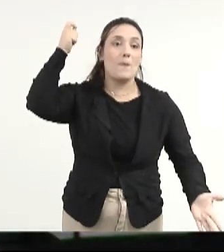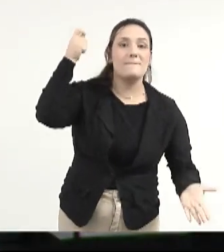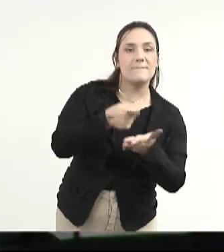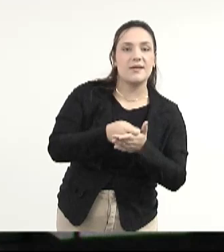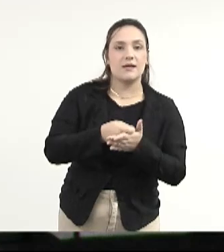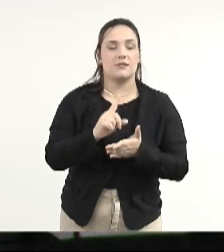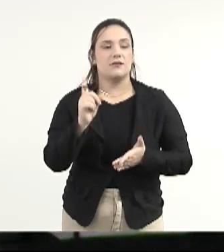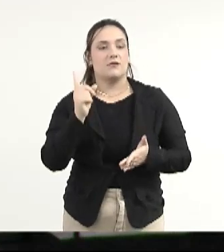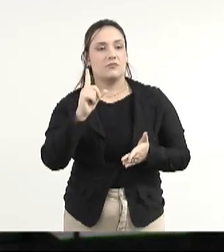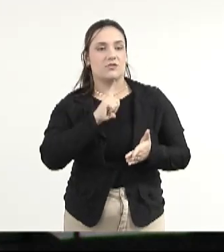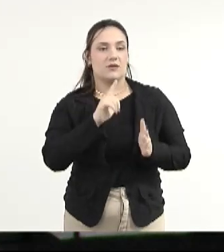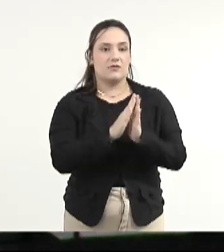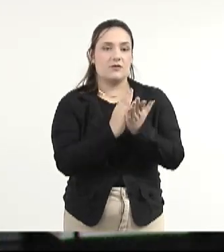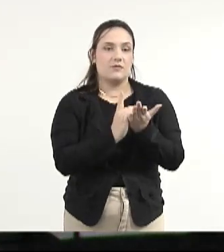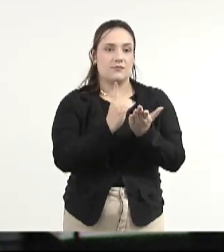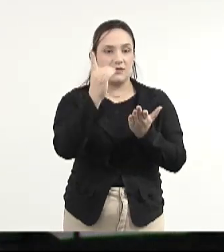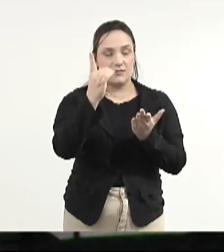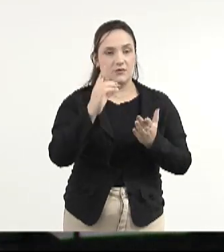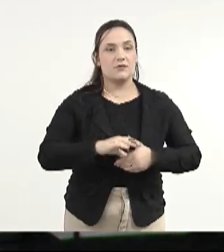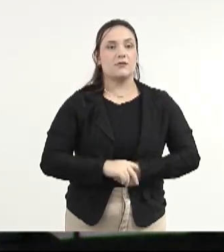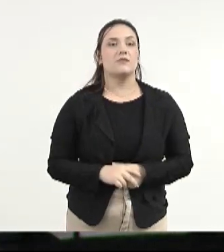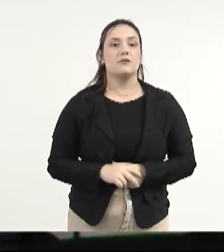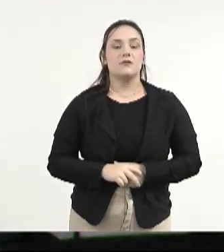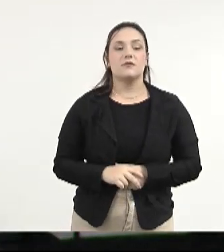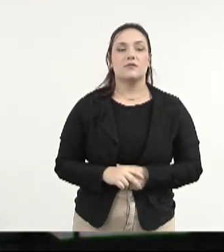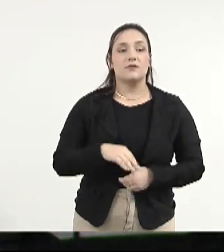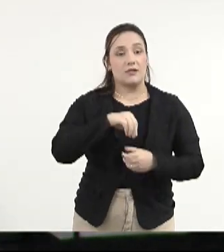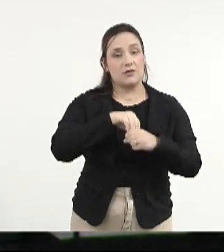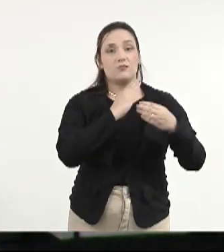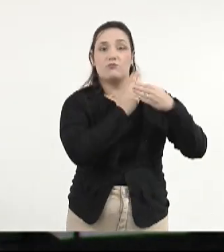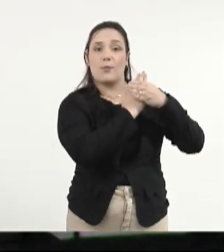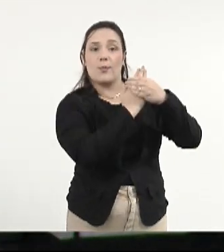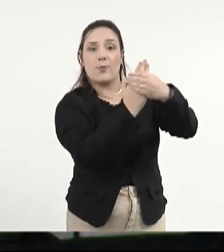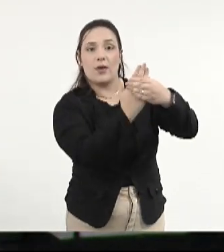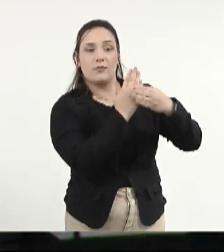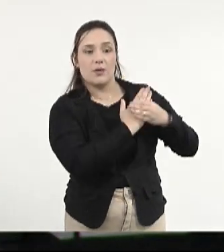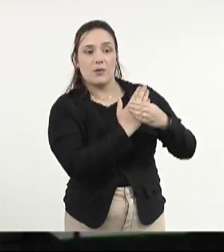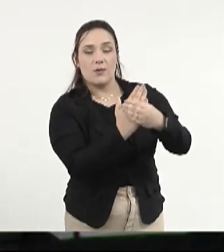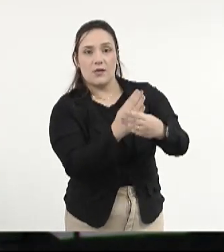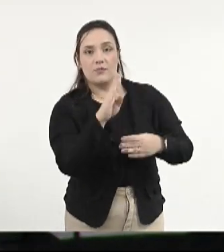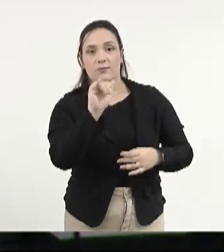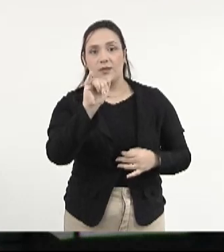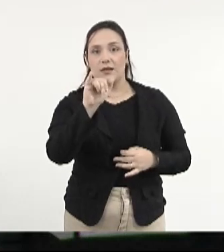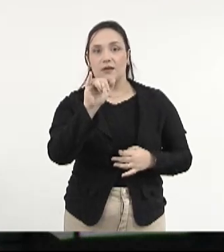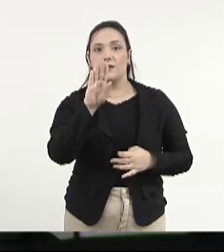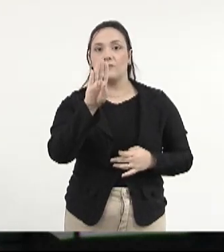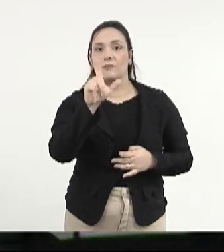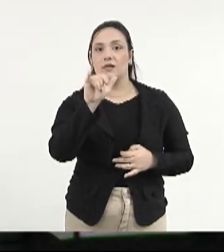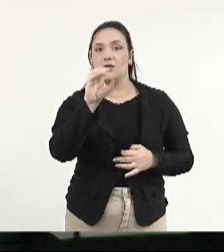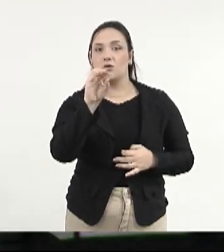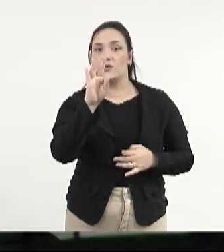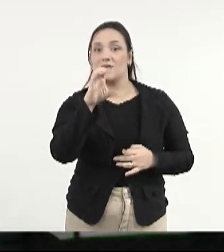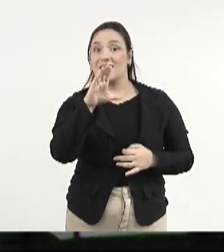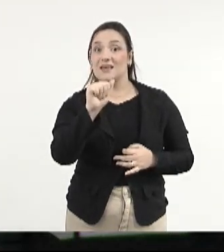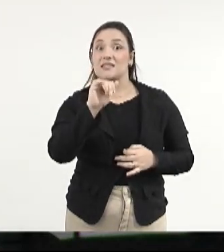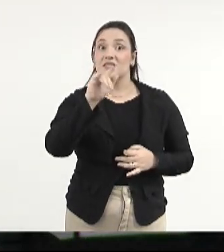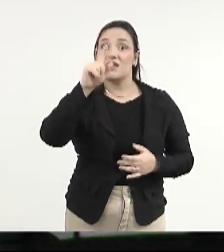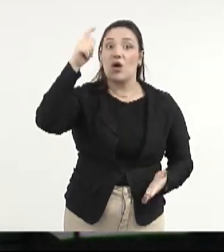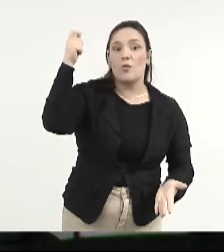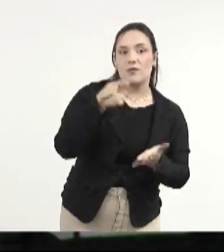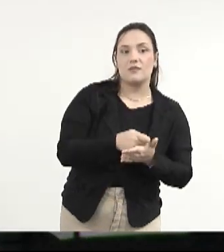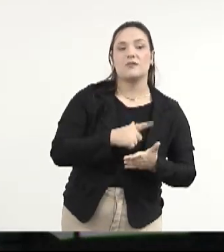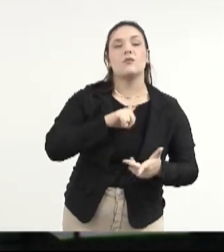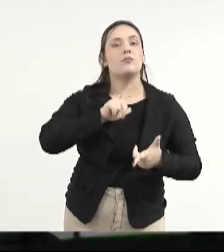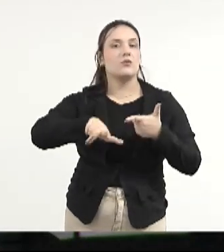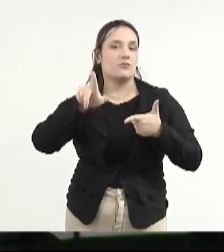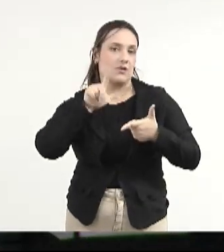as escolas a disponibilizarem exemplares da Bíblia nas bibliotecas. E se obrigasse, nós